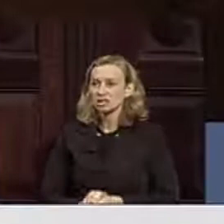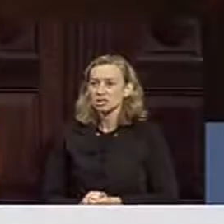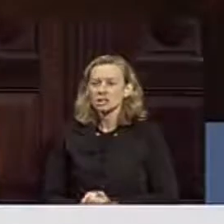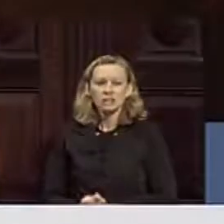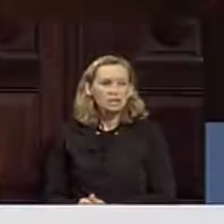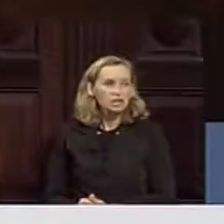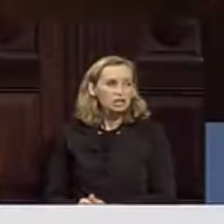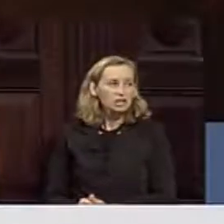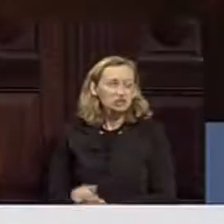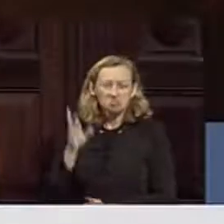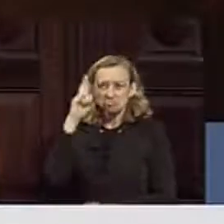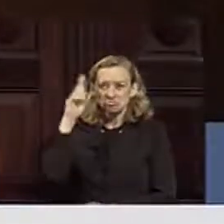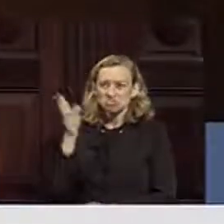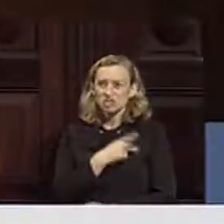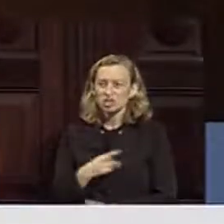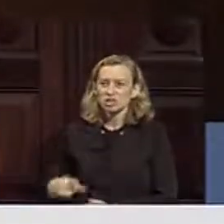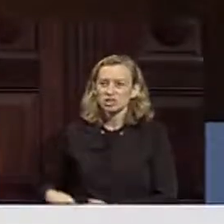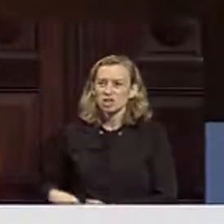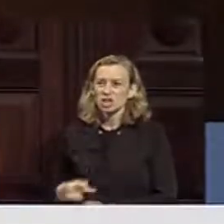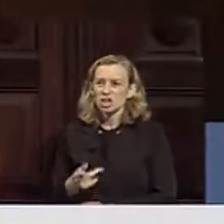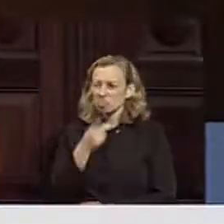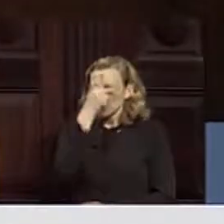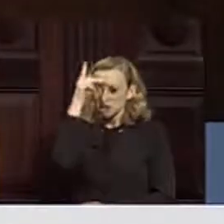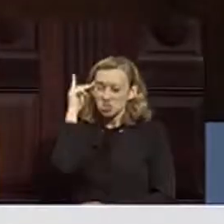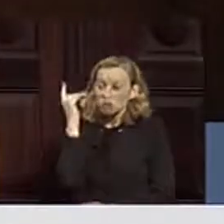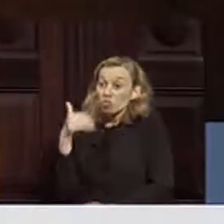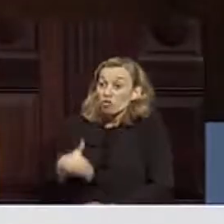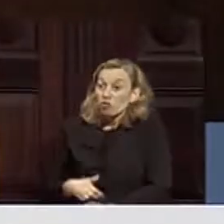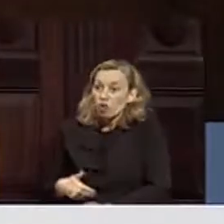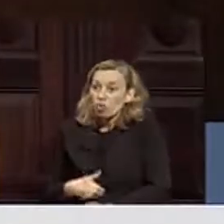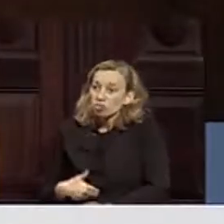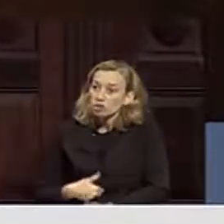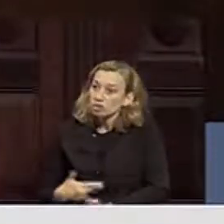senhor presidente, pessoas passando fome,